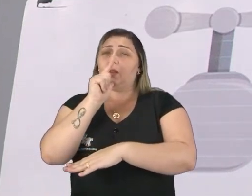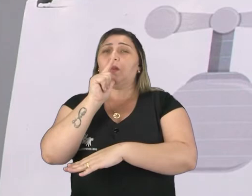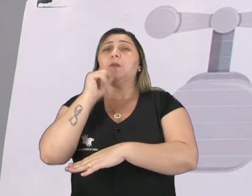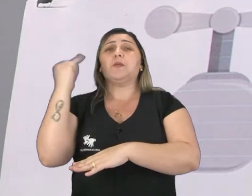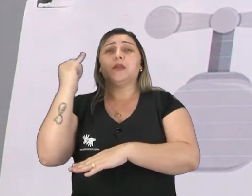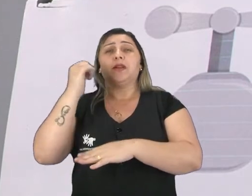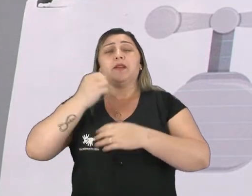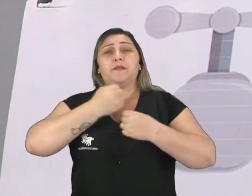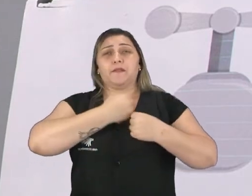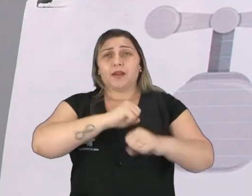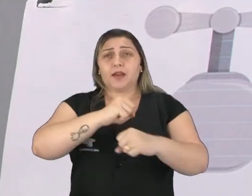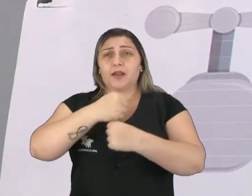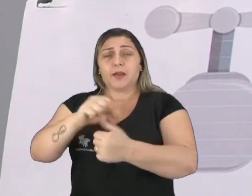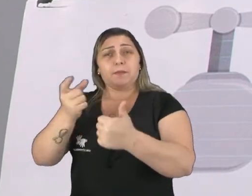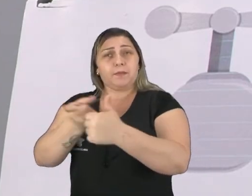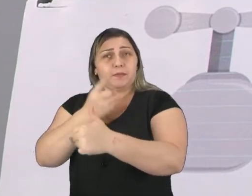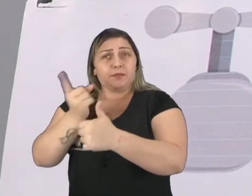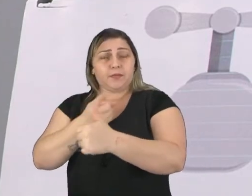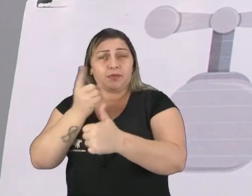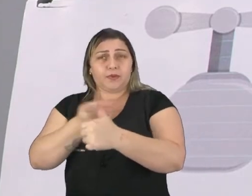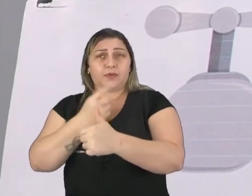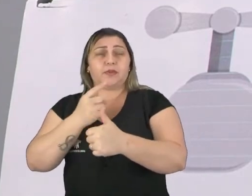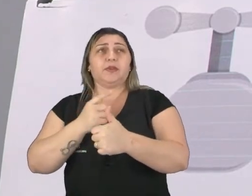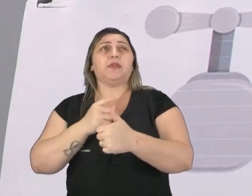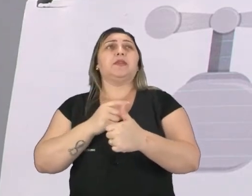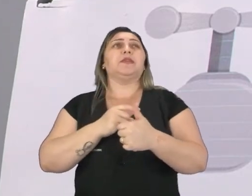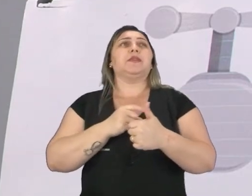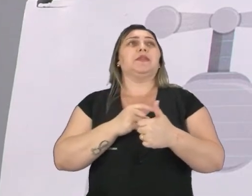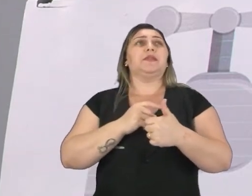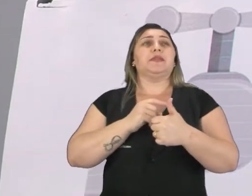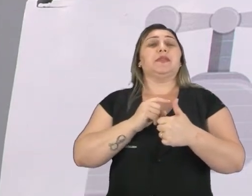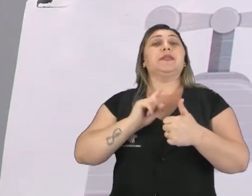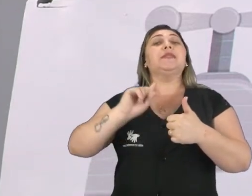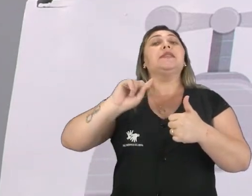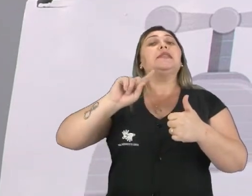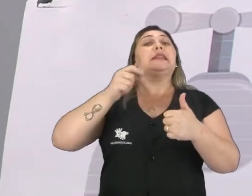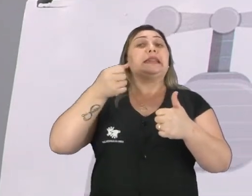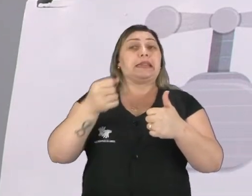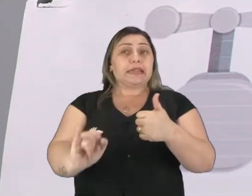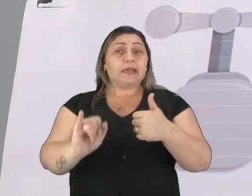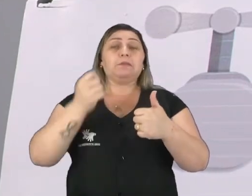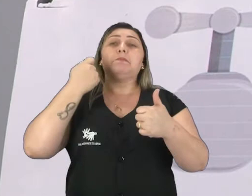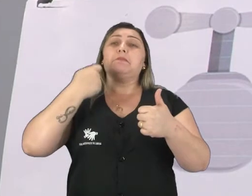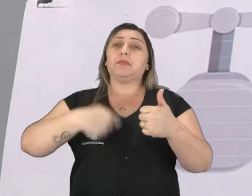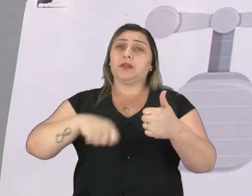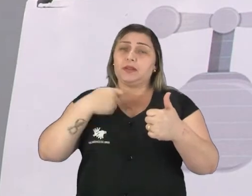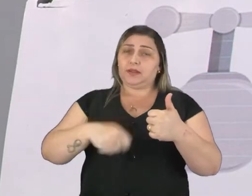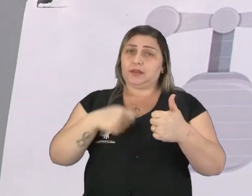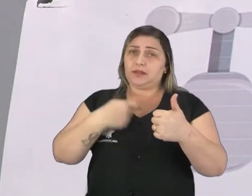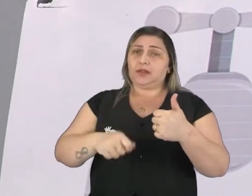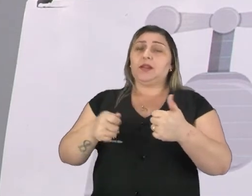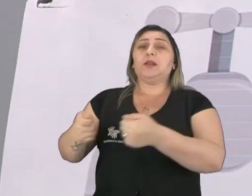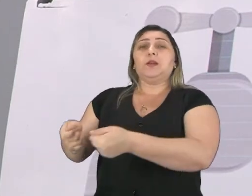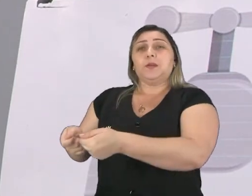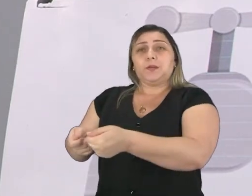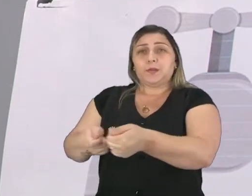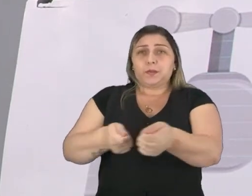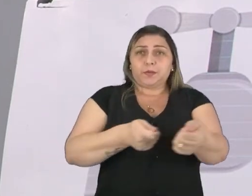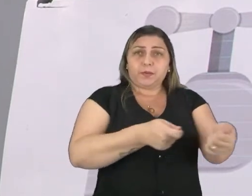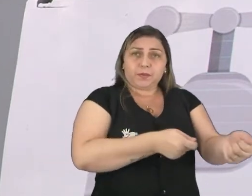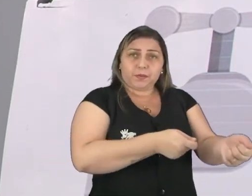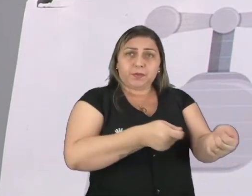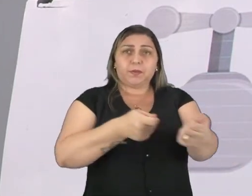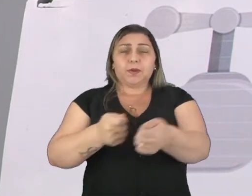é varrer, primeiramente, certo? Varrer. E aí, se necessário for jogar água,